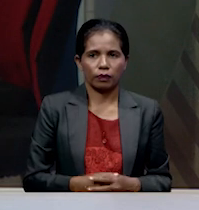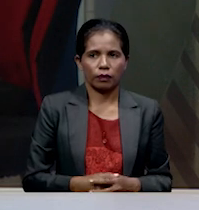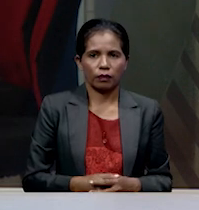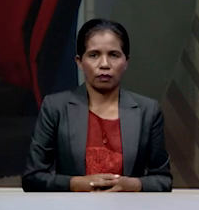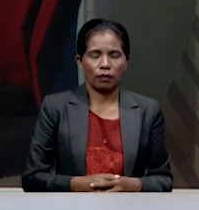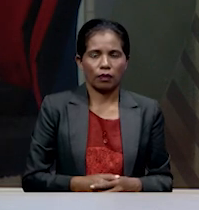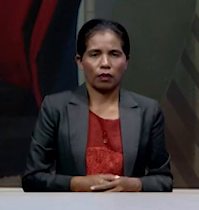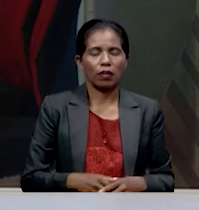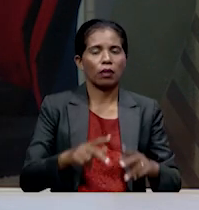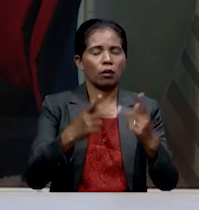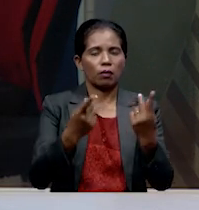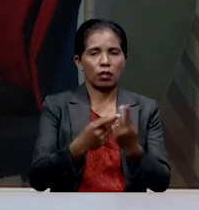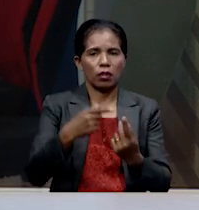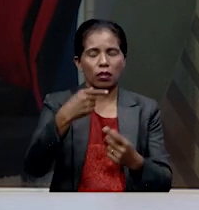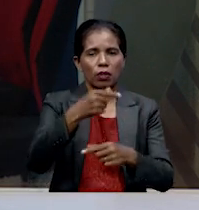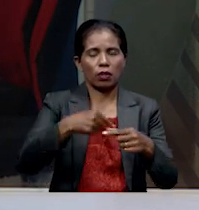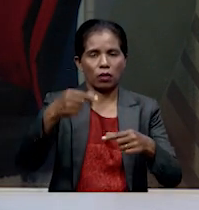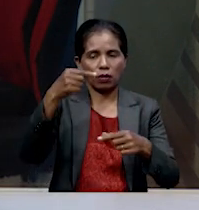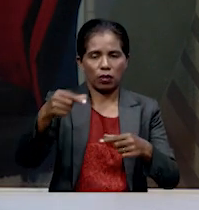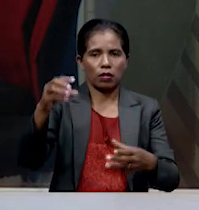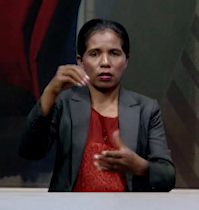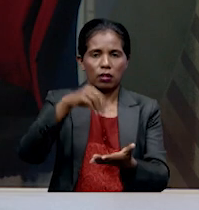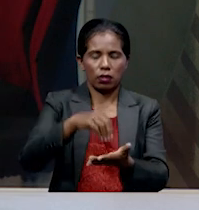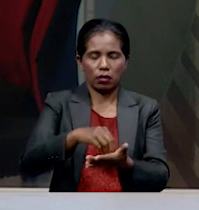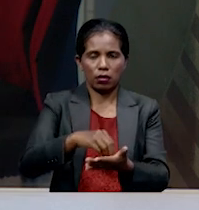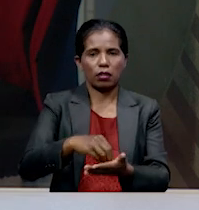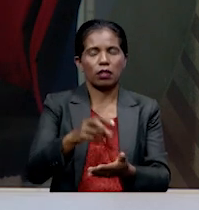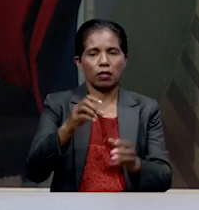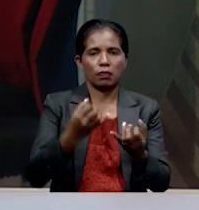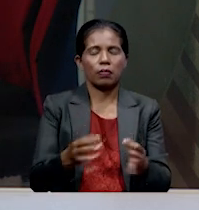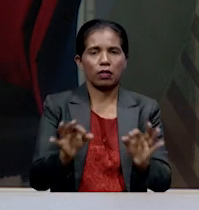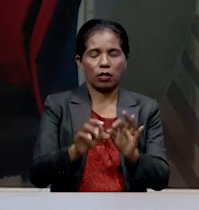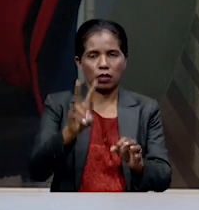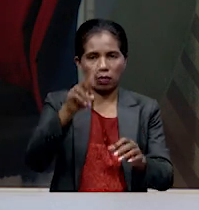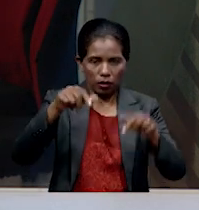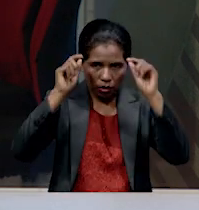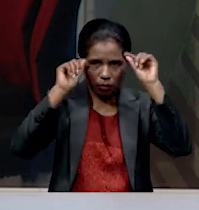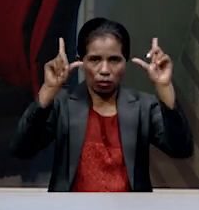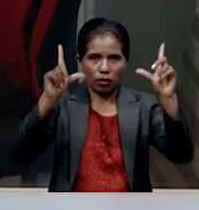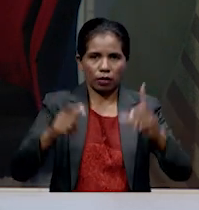Kompanjia Global Industries se investe i e setor importante RUA i Timor-Leste.